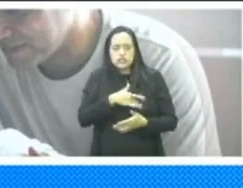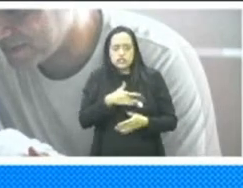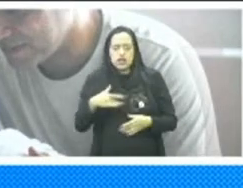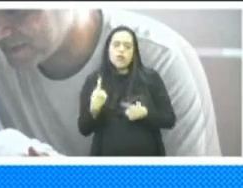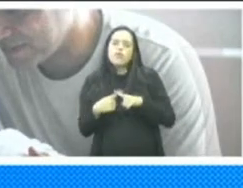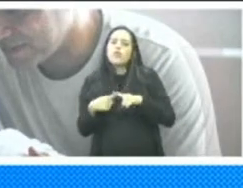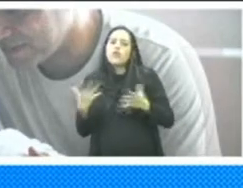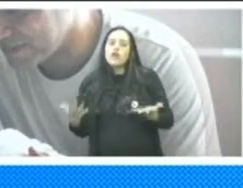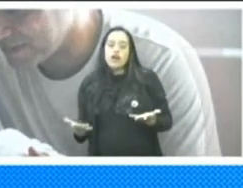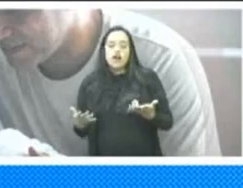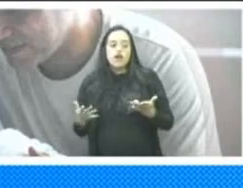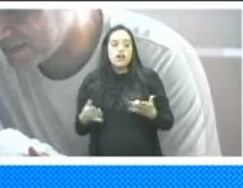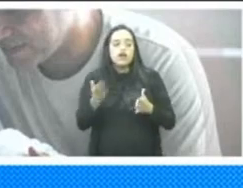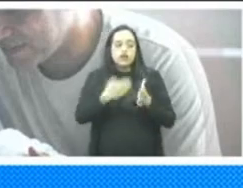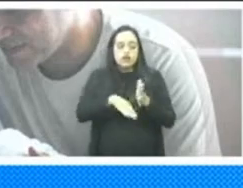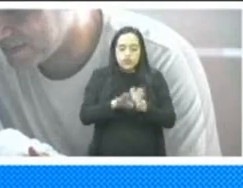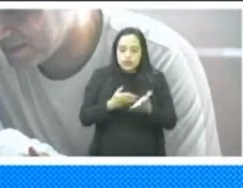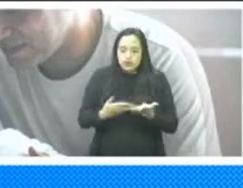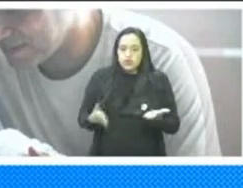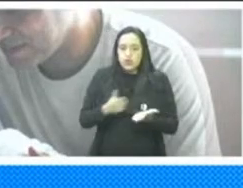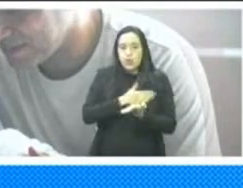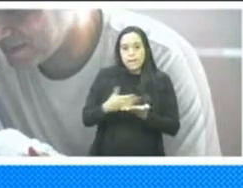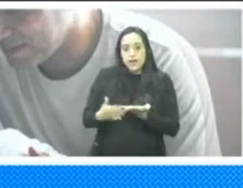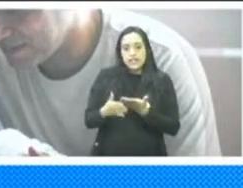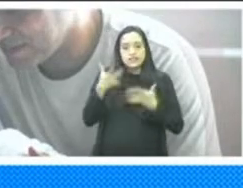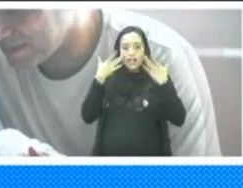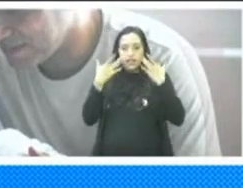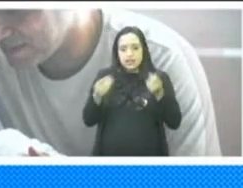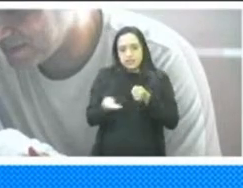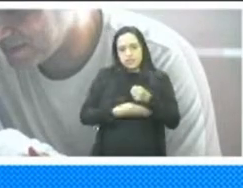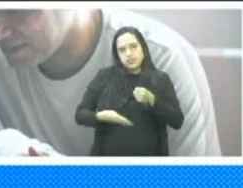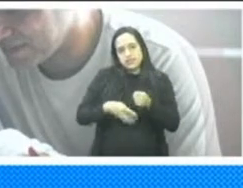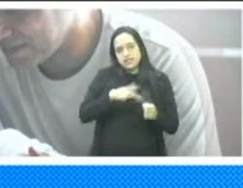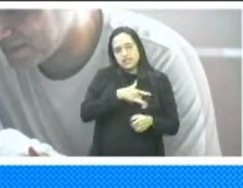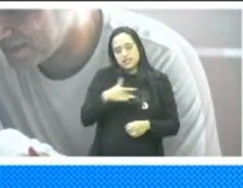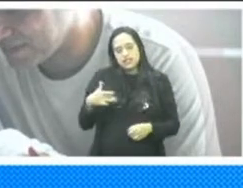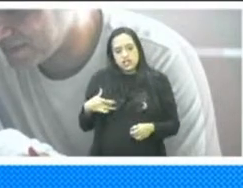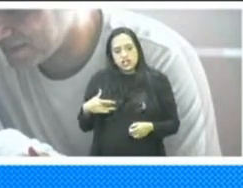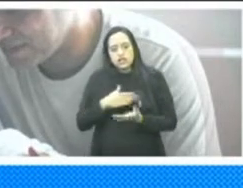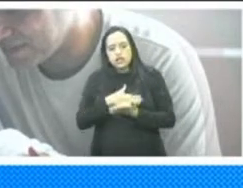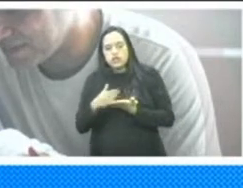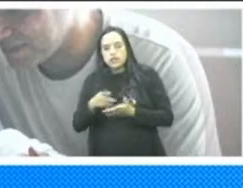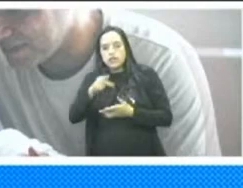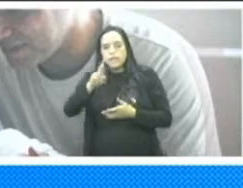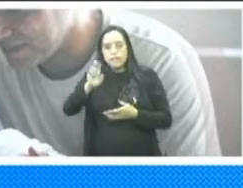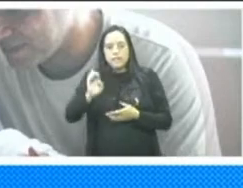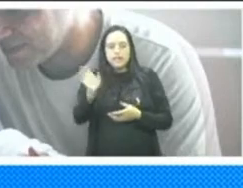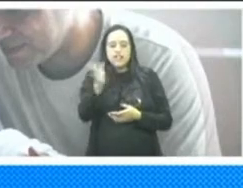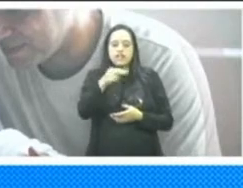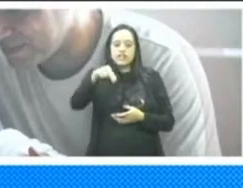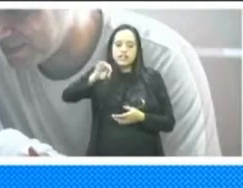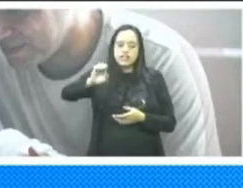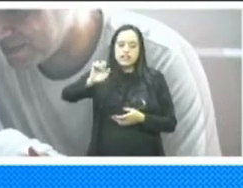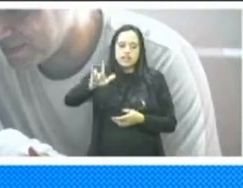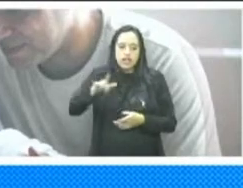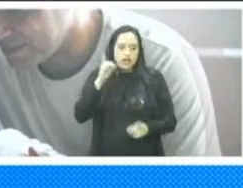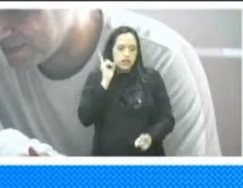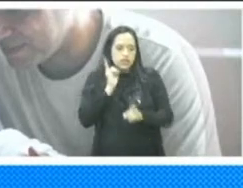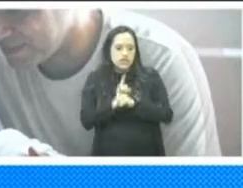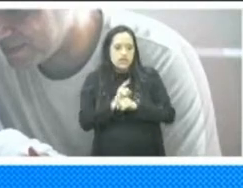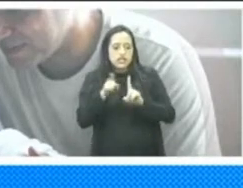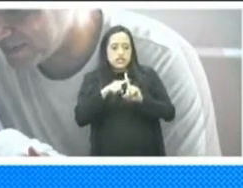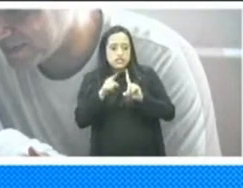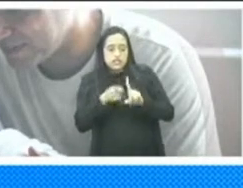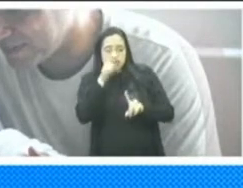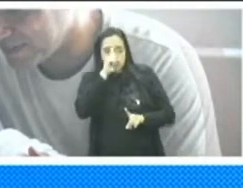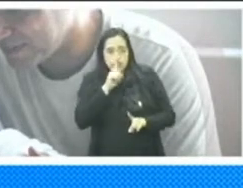Por quê? Porque tudo começa na atenção primária, né? Durante o pré-natal, a identificação de uma gestação de